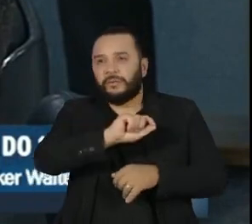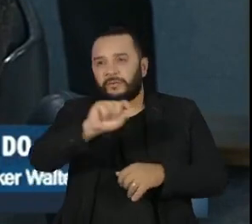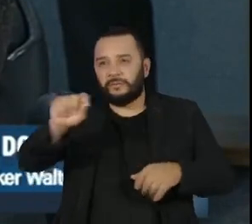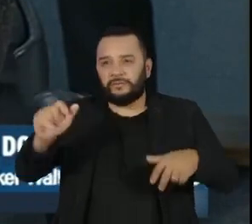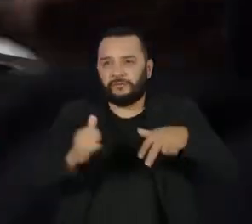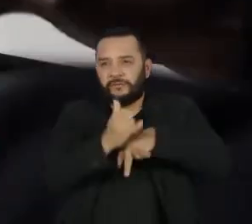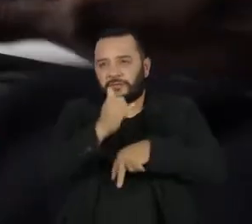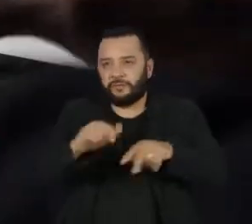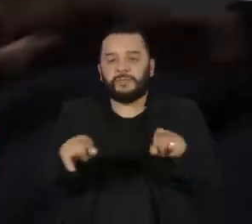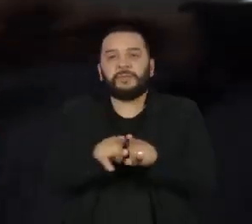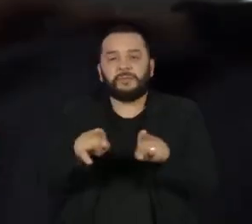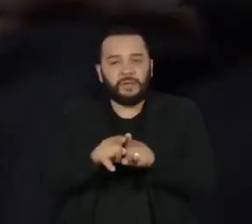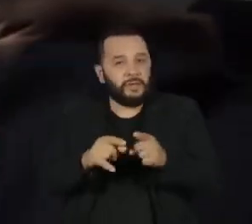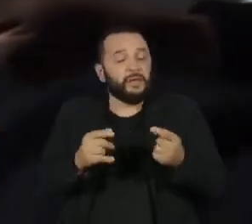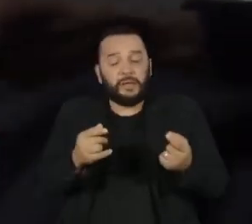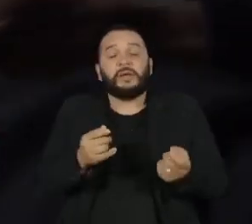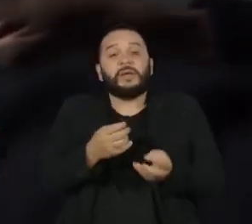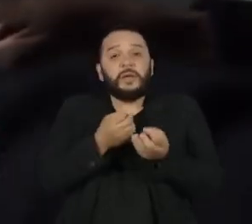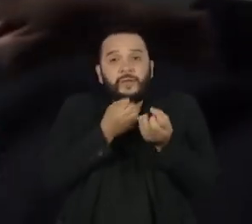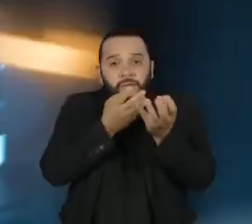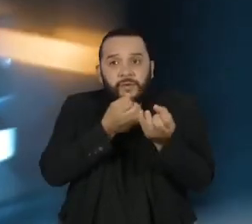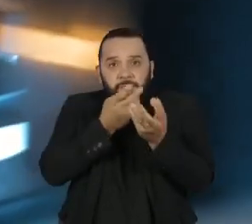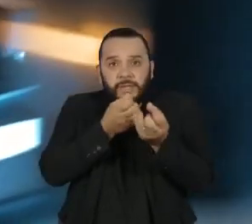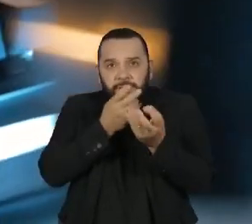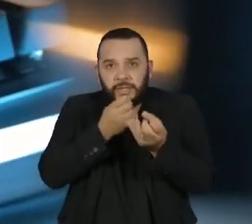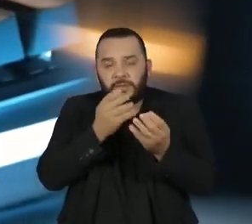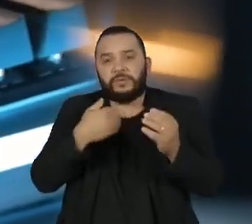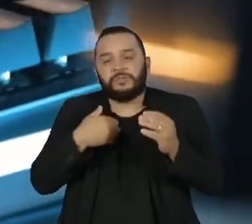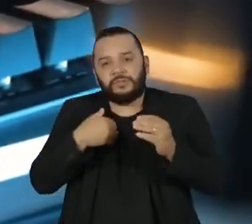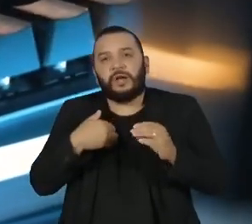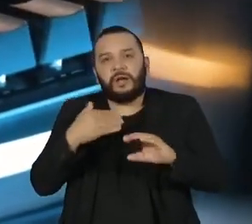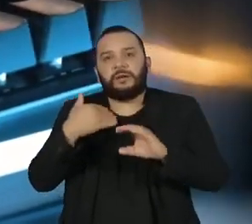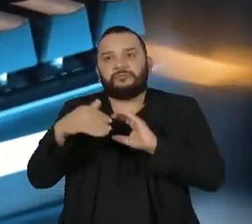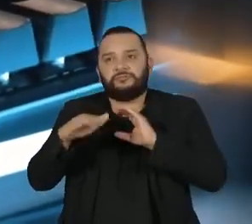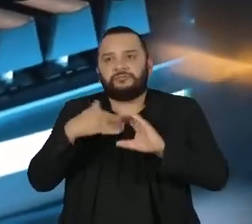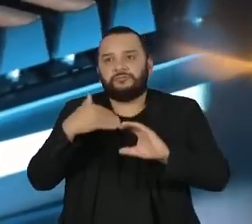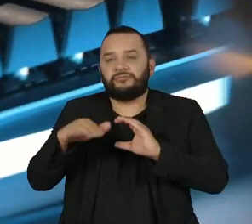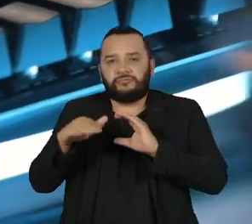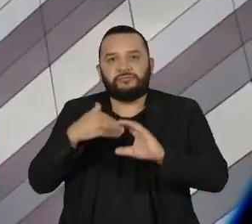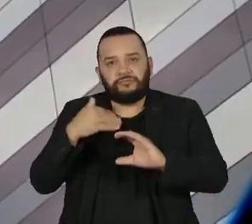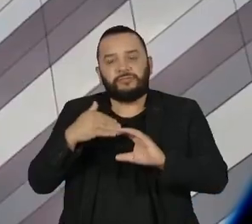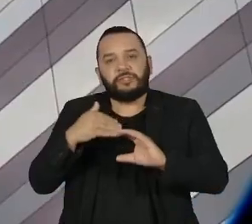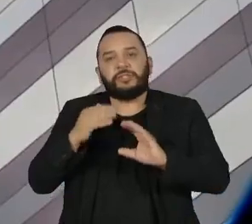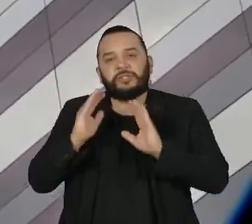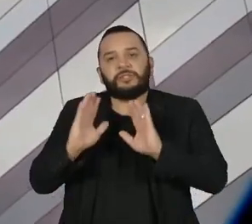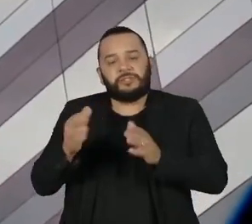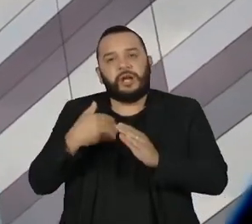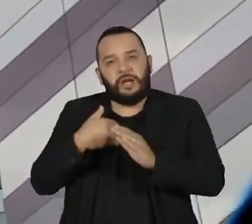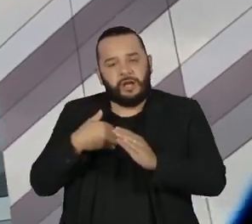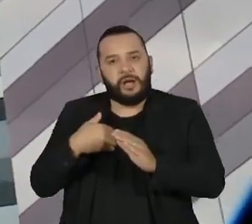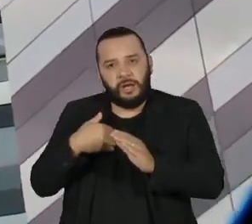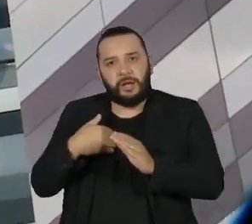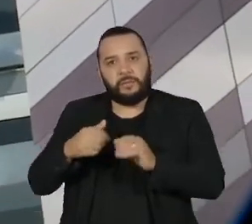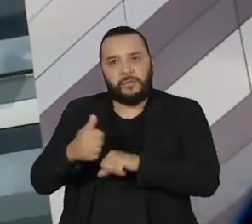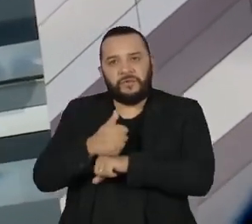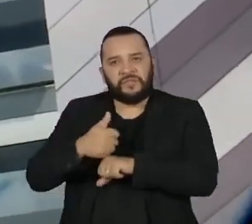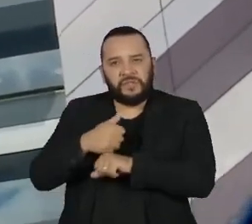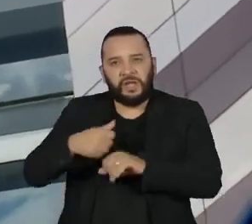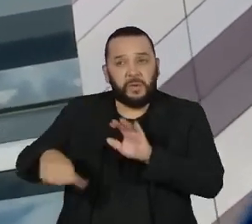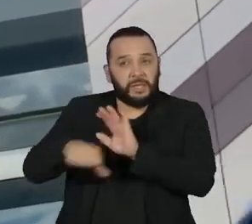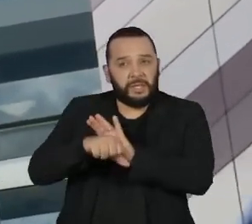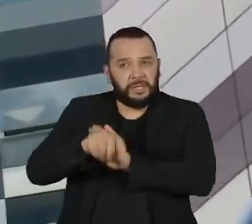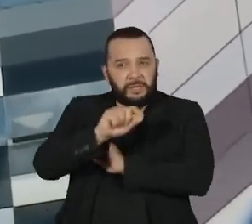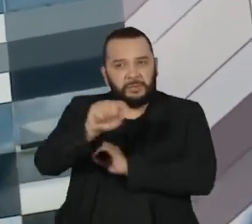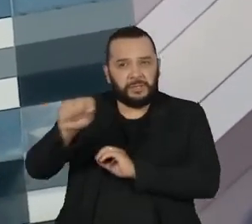comercializava as informações obtidas em chats especializados em crimes conforme a investigação foram